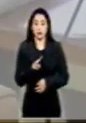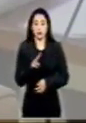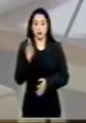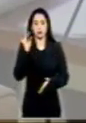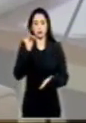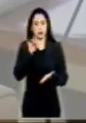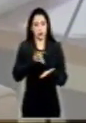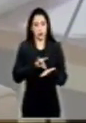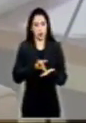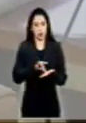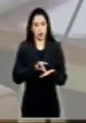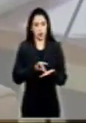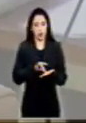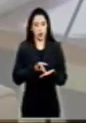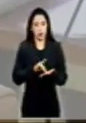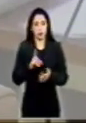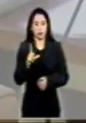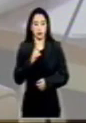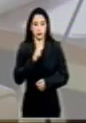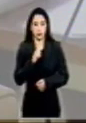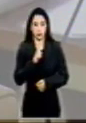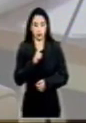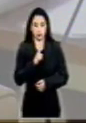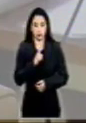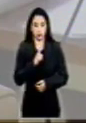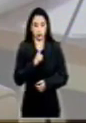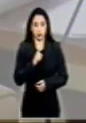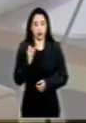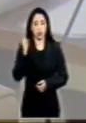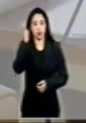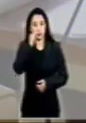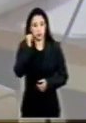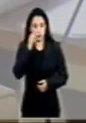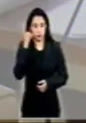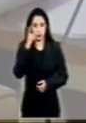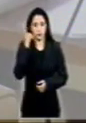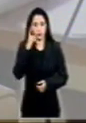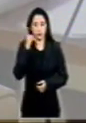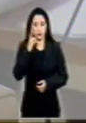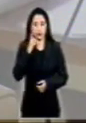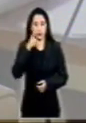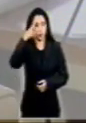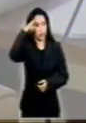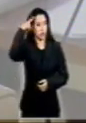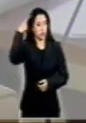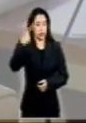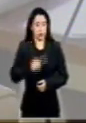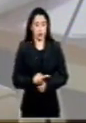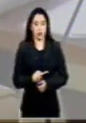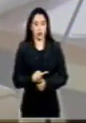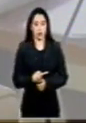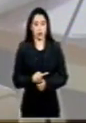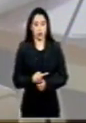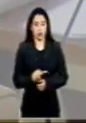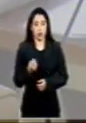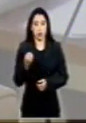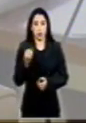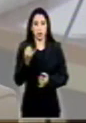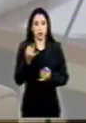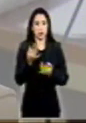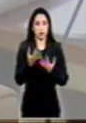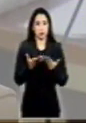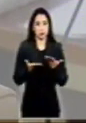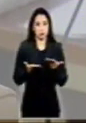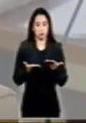a existência de indícios de que parlamentar fosse o autor das ordens cumpridas, as quais, na visão da